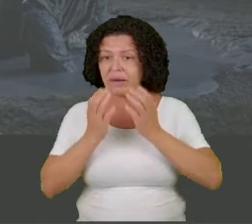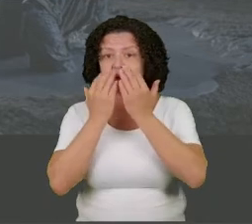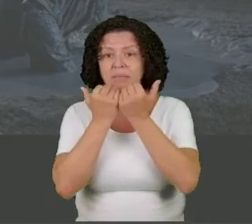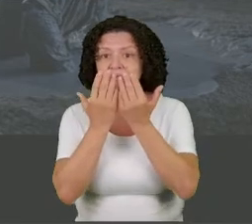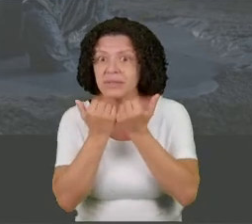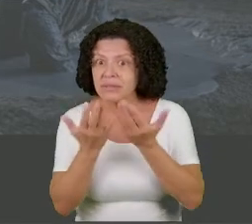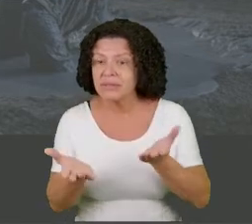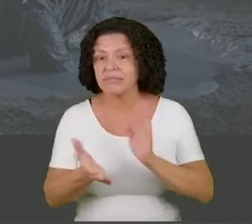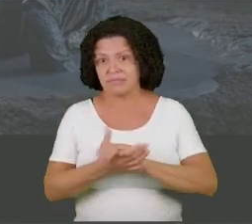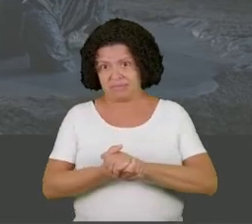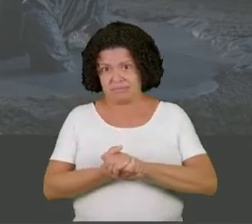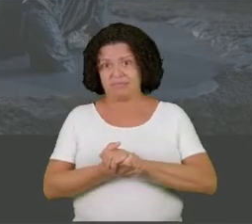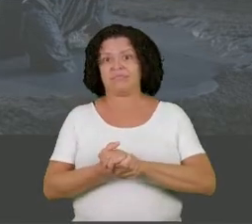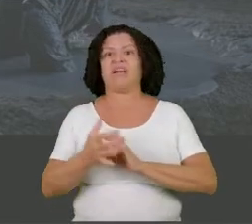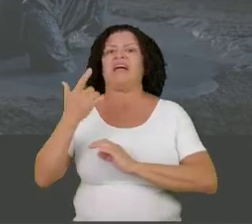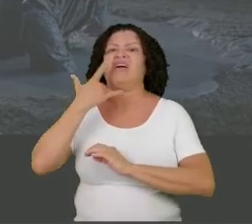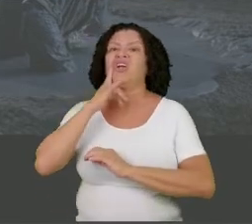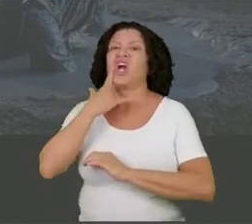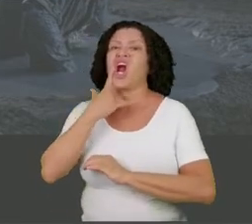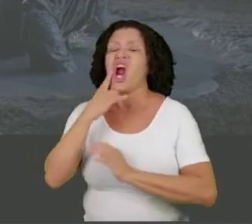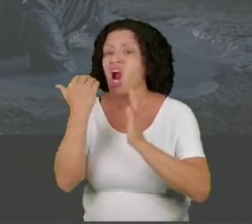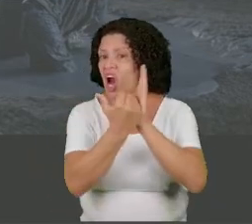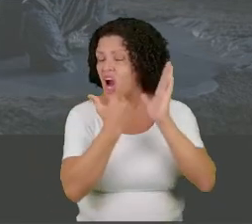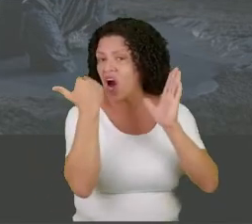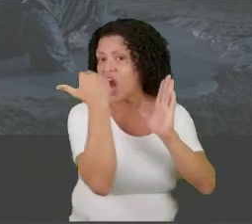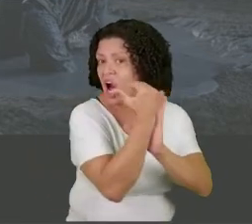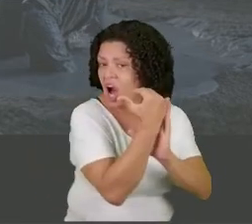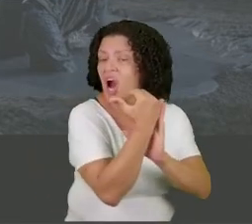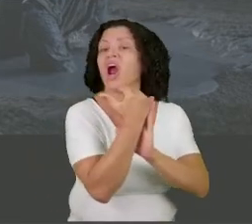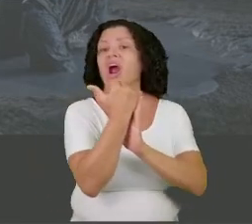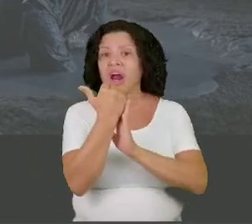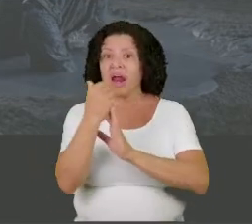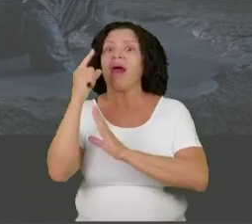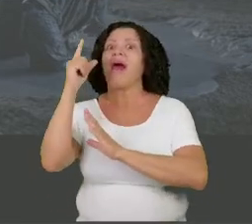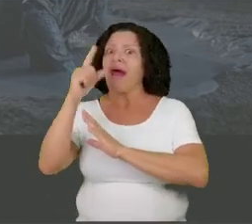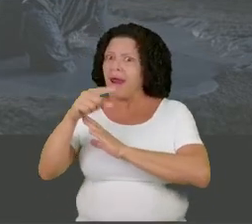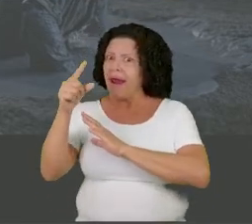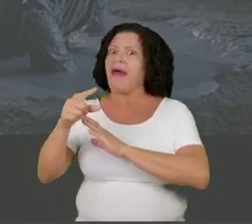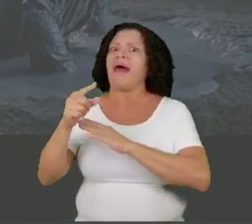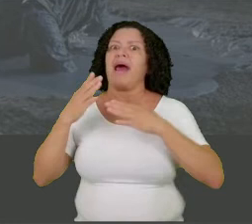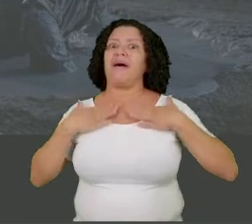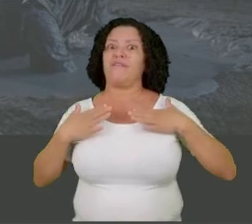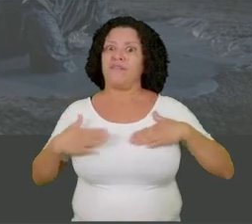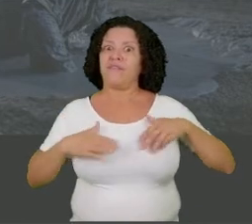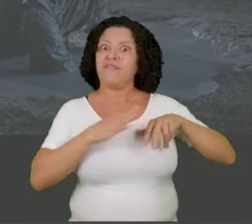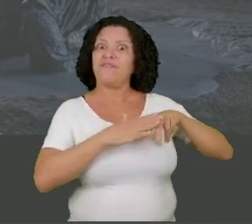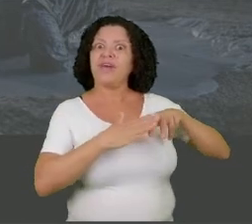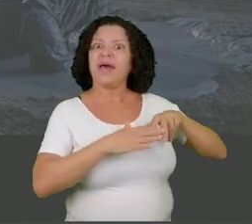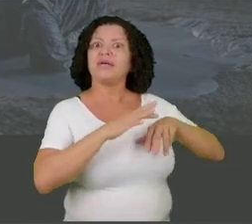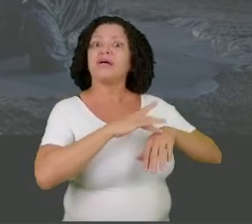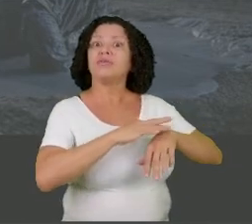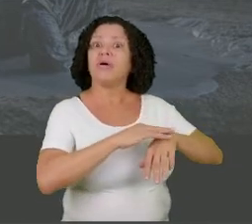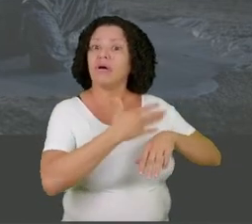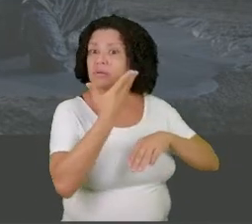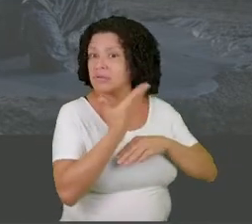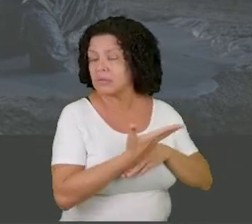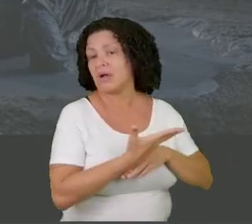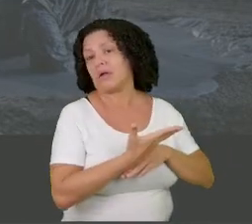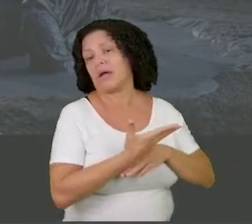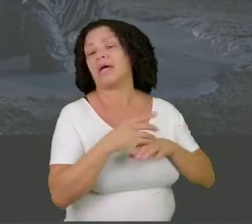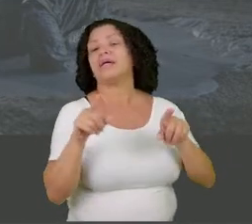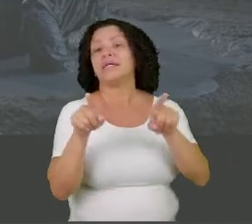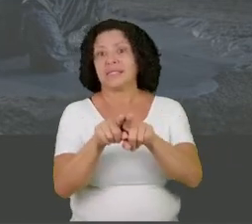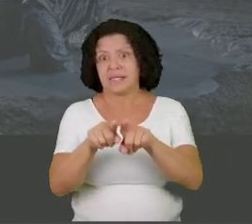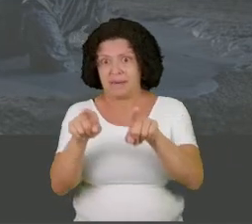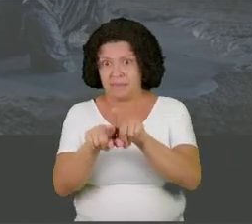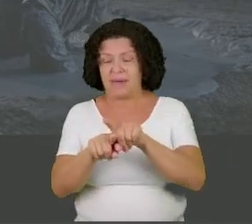de comportamento, na alimentação, no consumo exagerado de bebidas, que foram as causas físicas